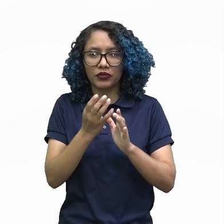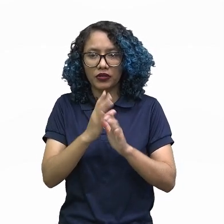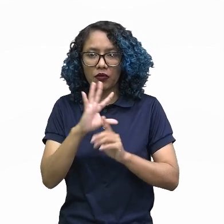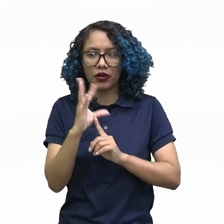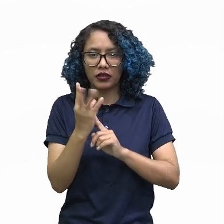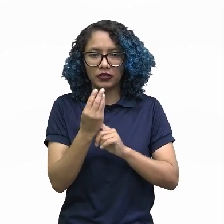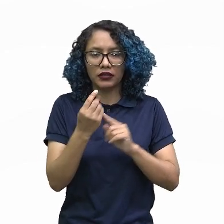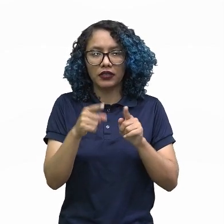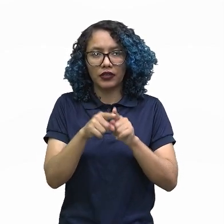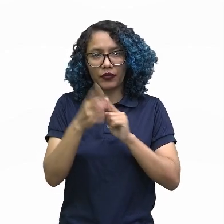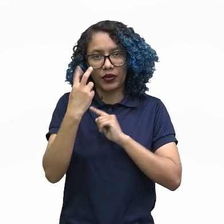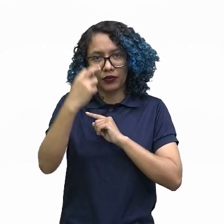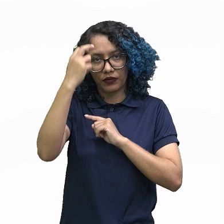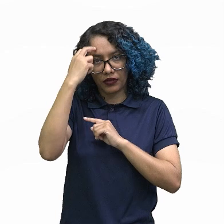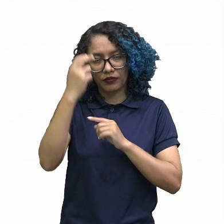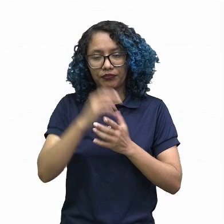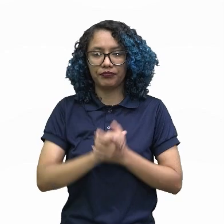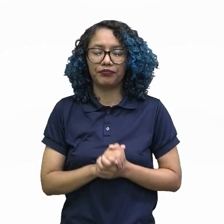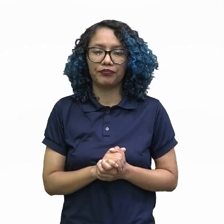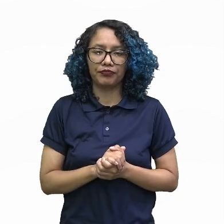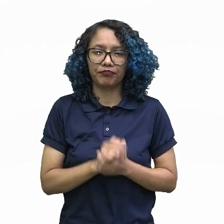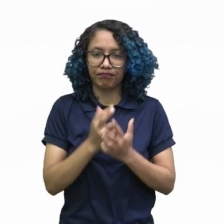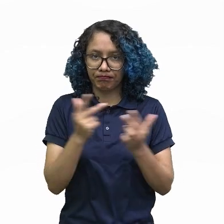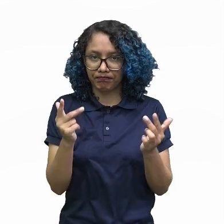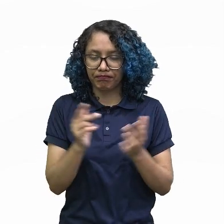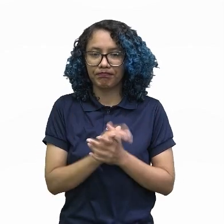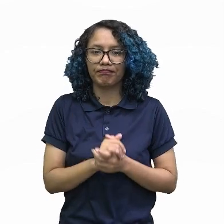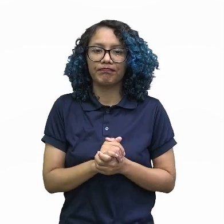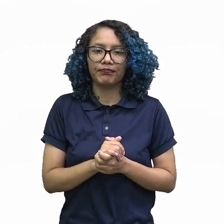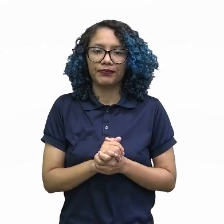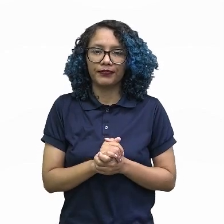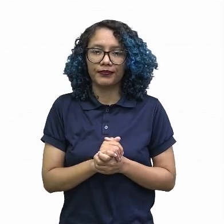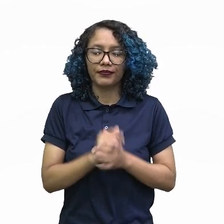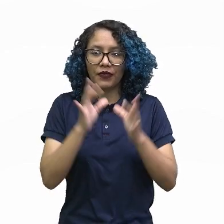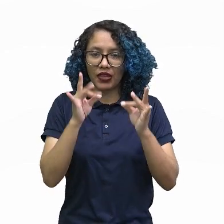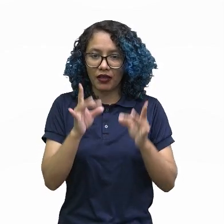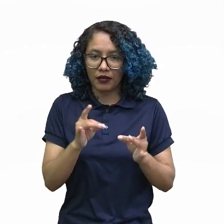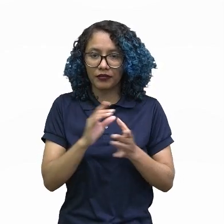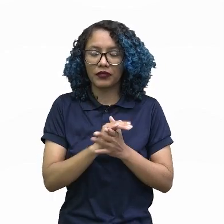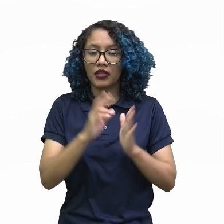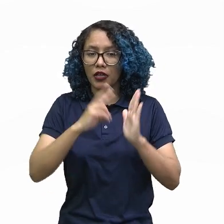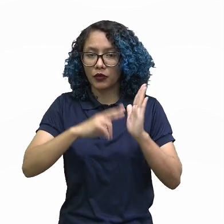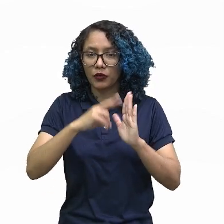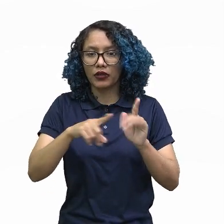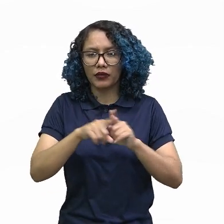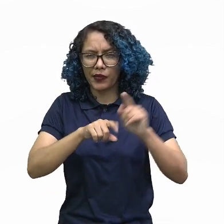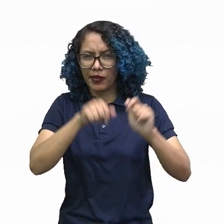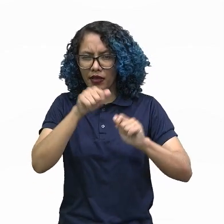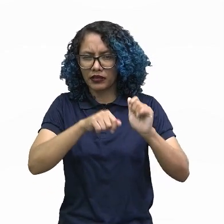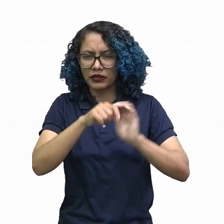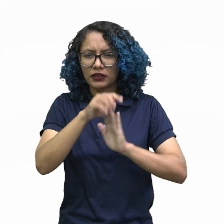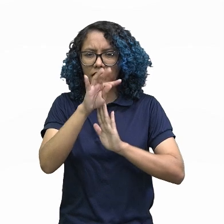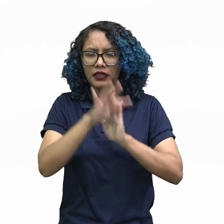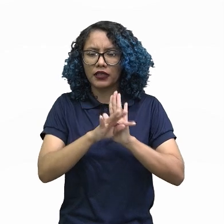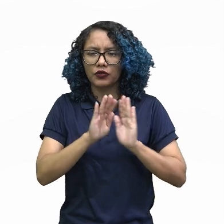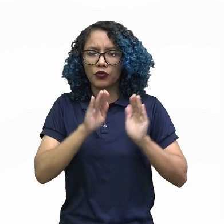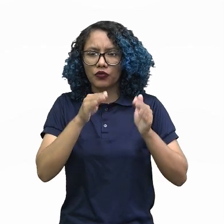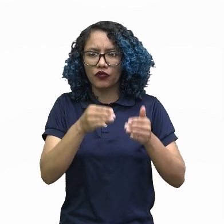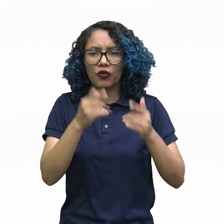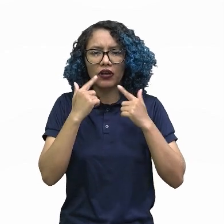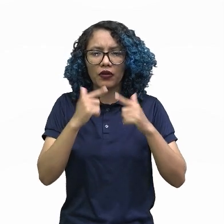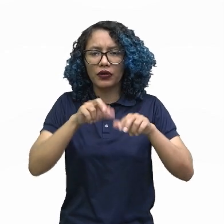produções artísticas e culturais, etc. E o detalhamento, leitura e análise de textos em